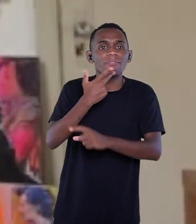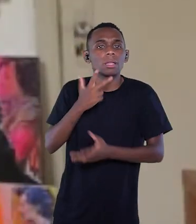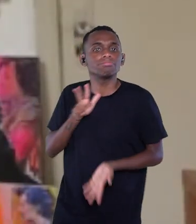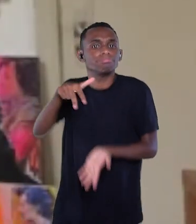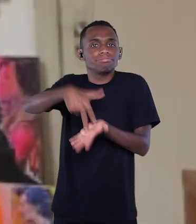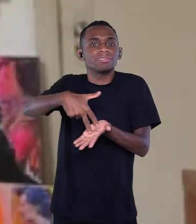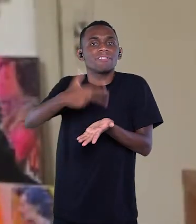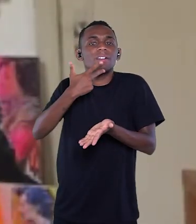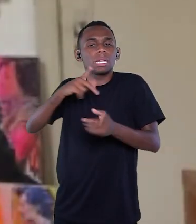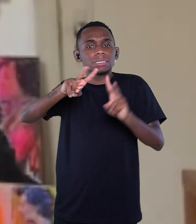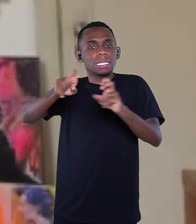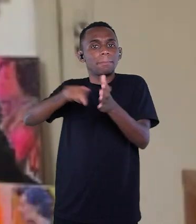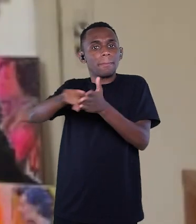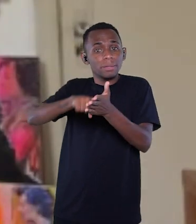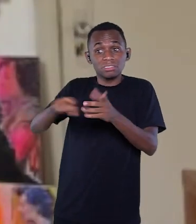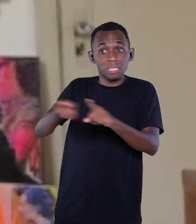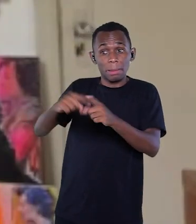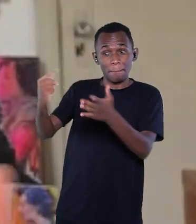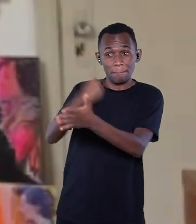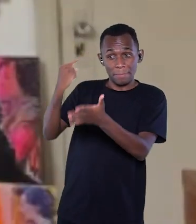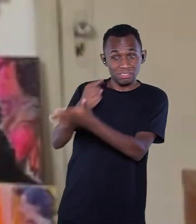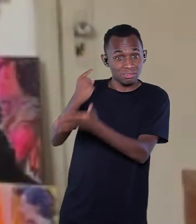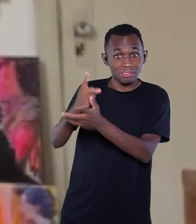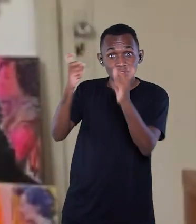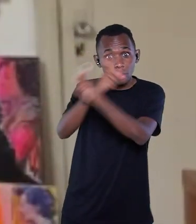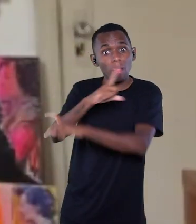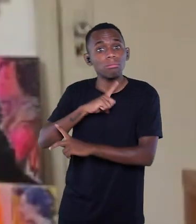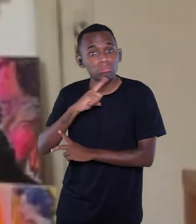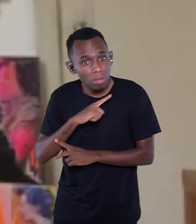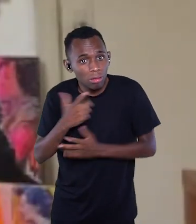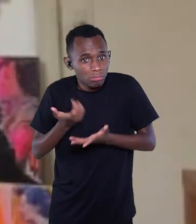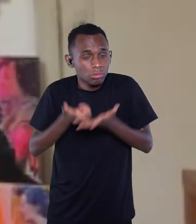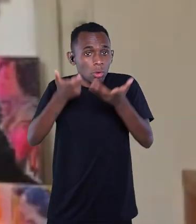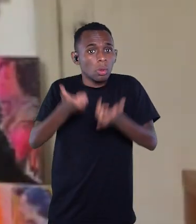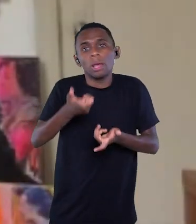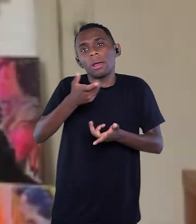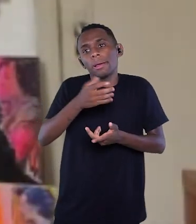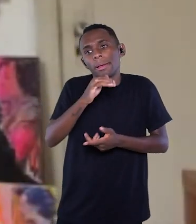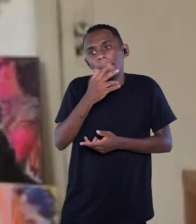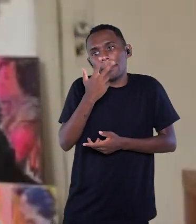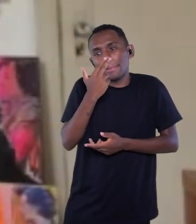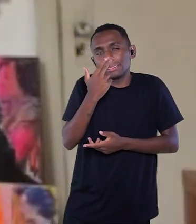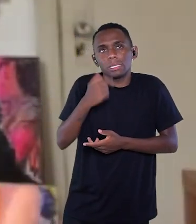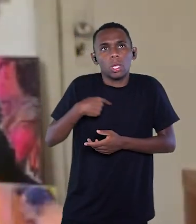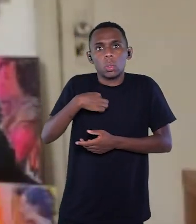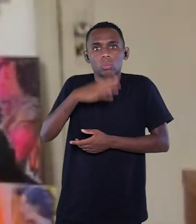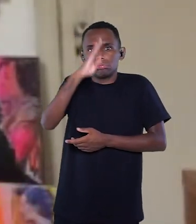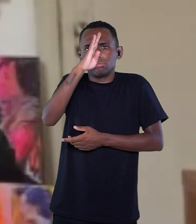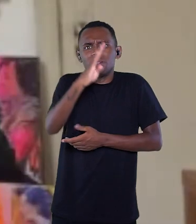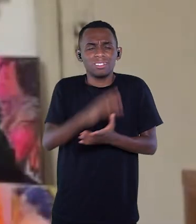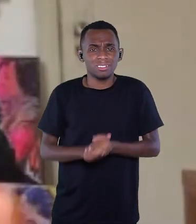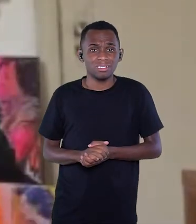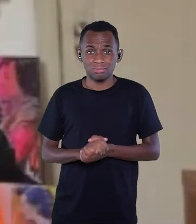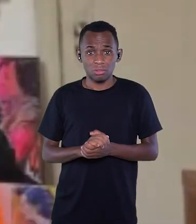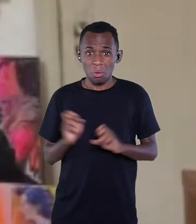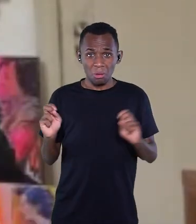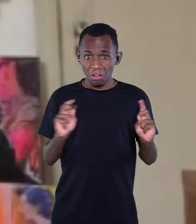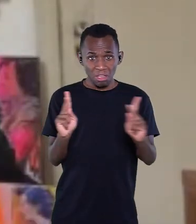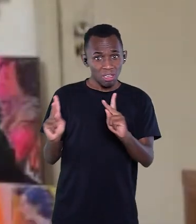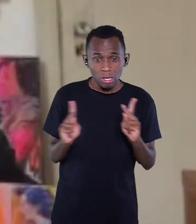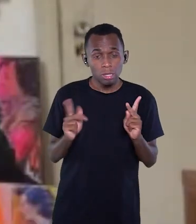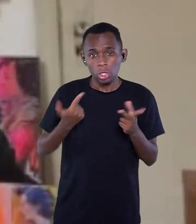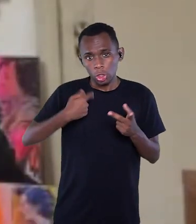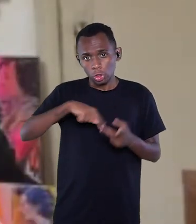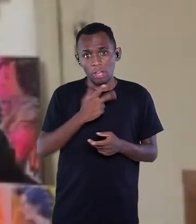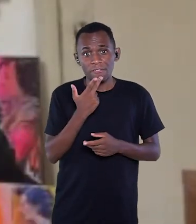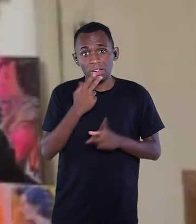de se posicionar sobre a pesquisa, inclusive de me fazer perguntas e tal, assim, existe um lugar meio, mas é porque eu sou hétero, não sei o que, eu falo, gente, a gente